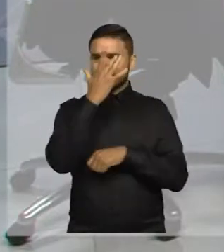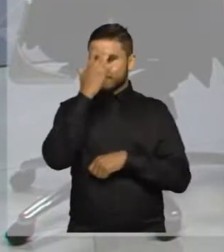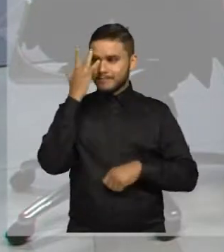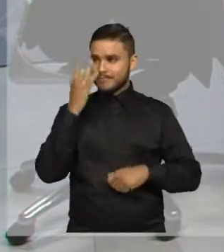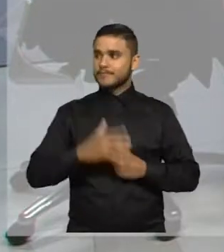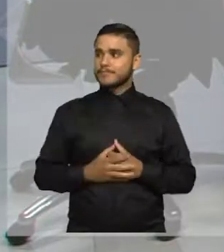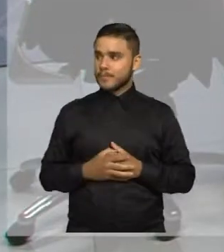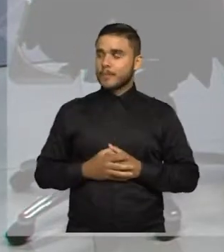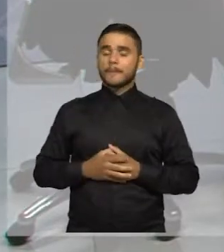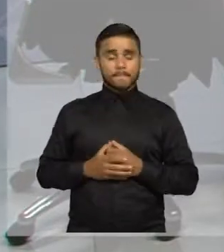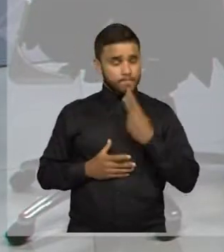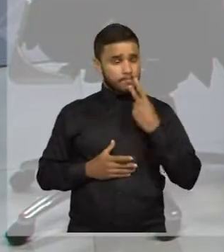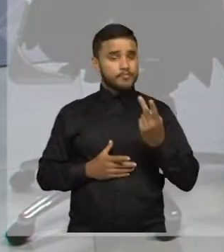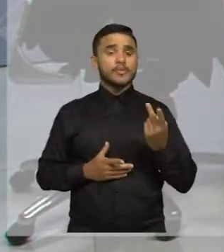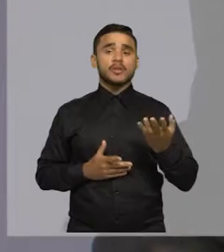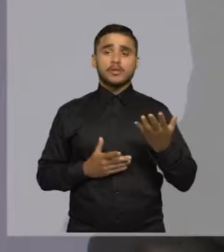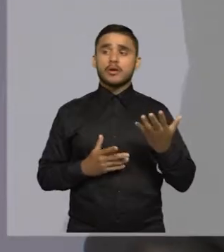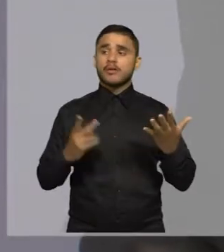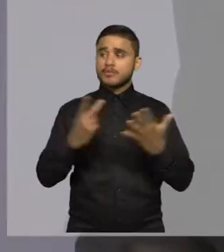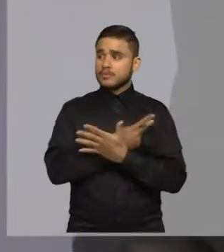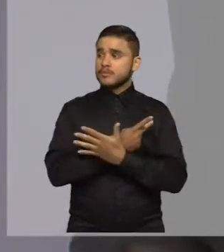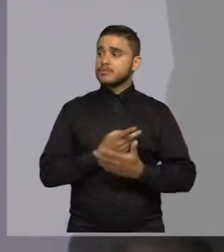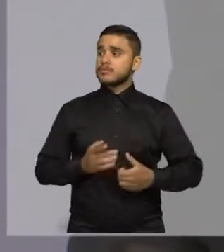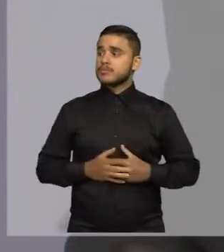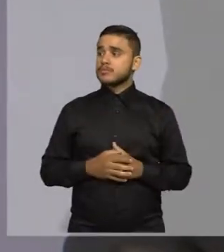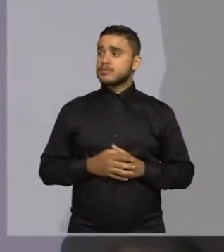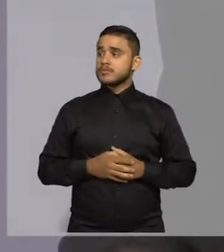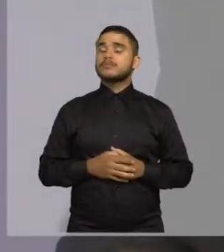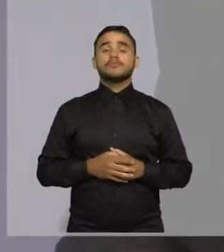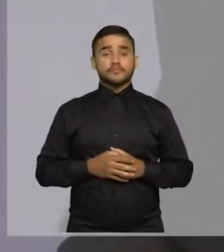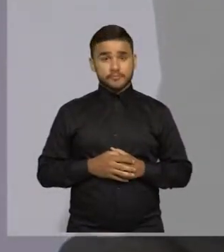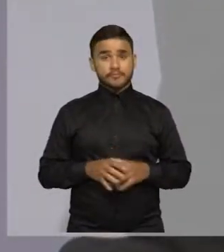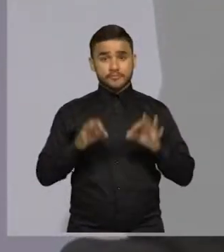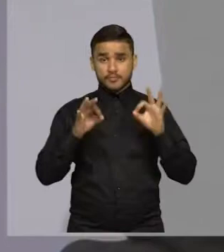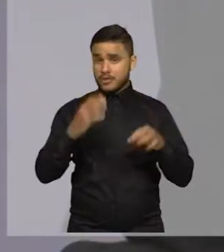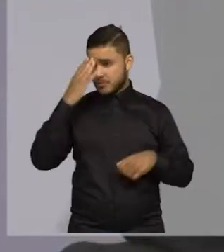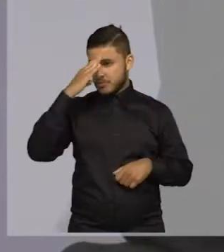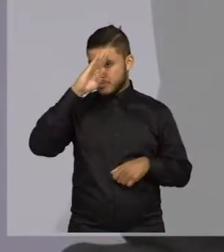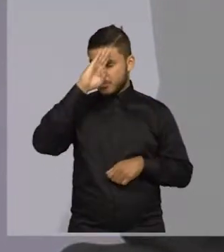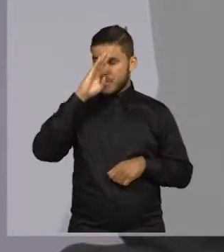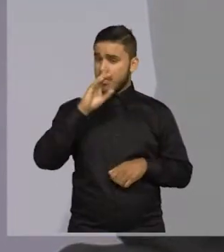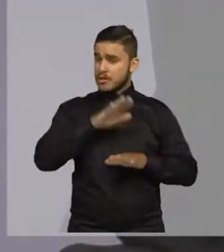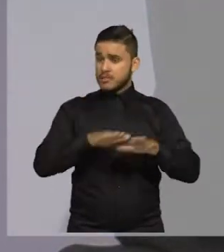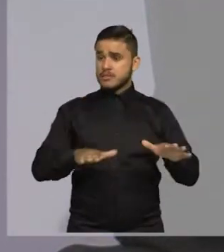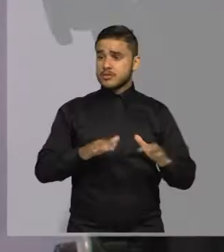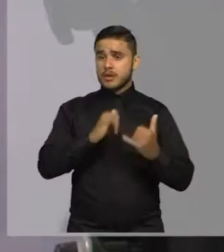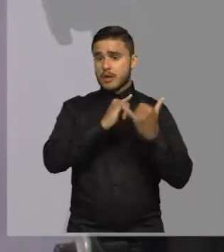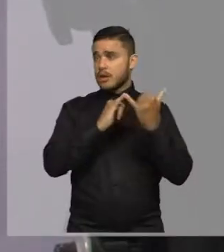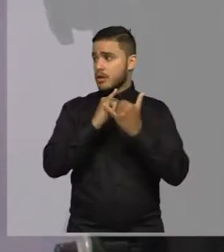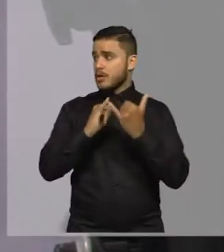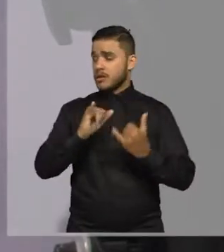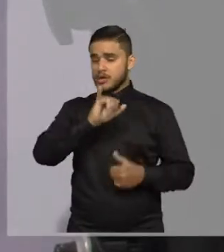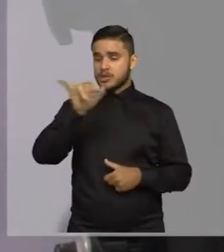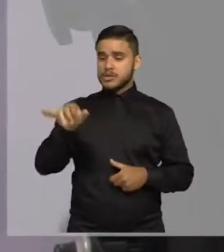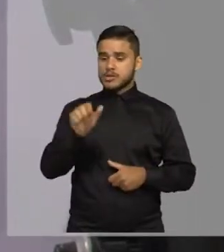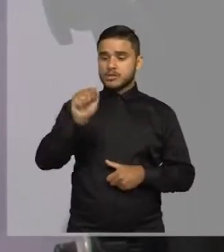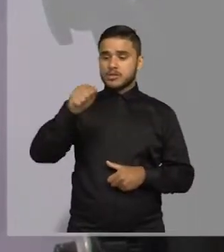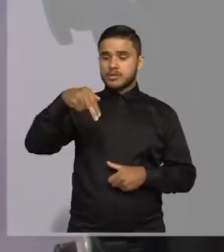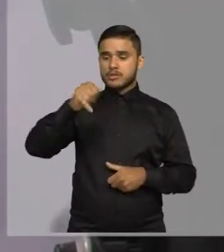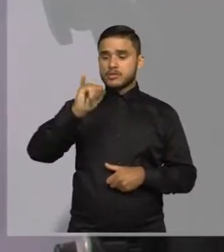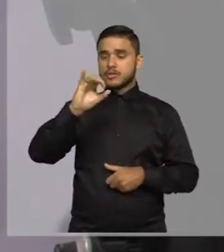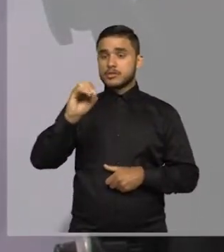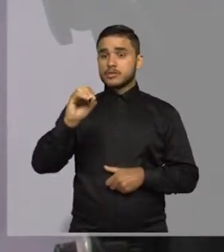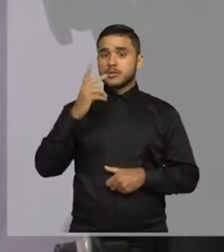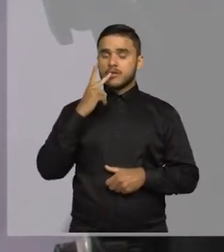antigo que diz que por causa de um grito se perde a boiada? Por causa de um E o Jânio, Essa é a filosofia do o Bolsonaro. Jânio não foi derrubado.